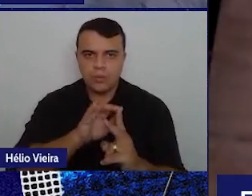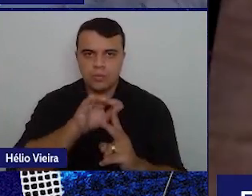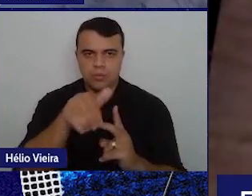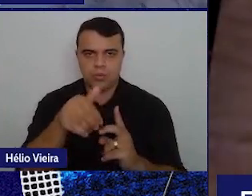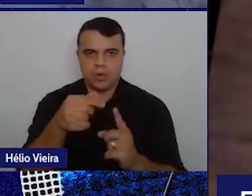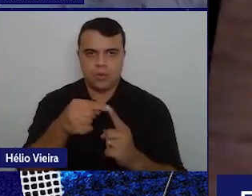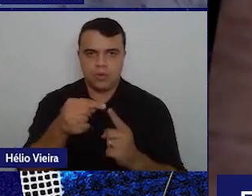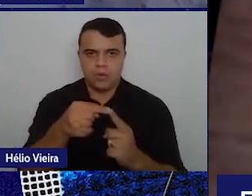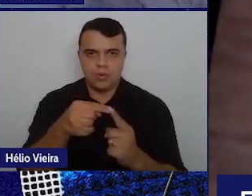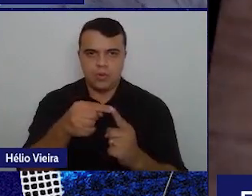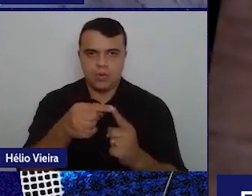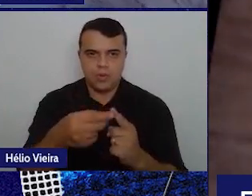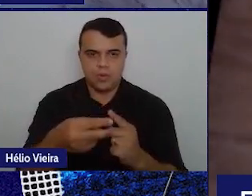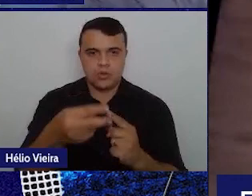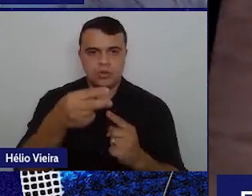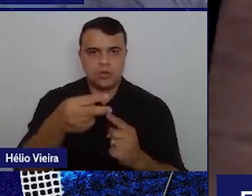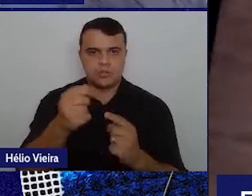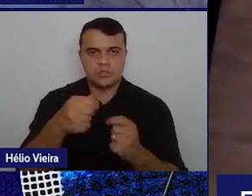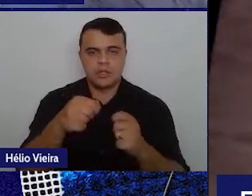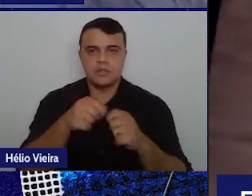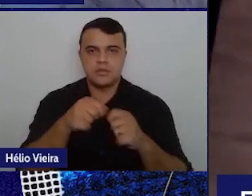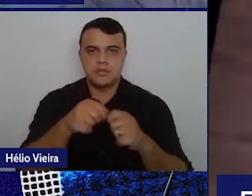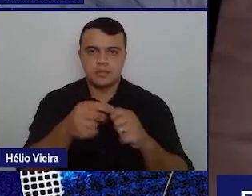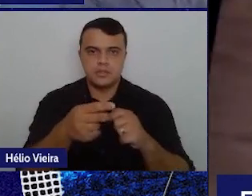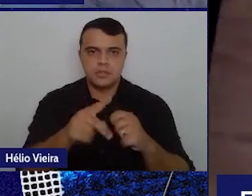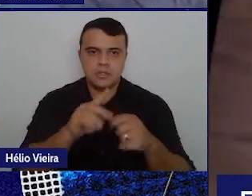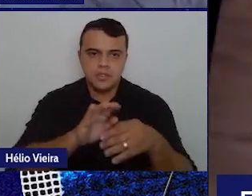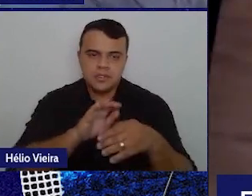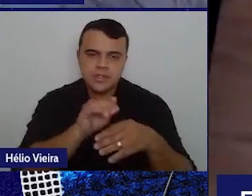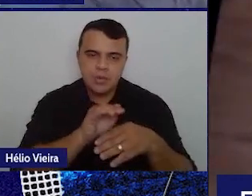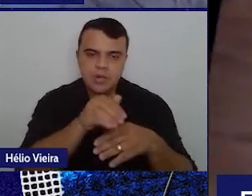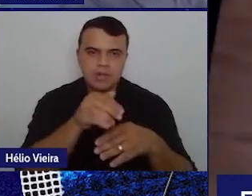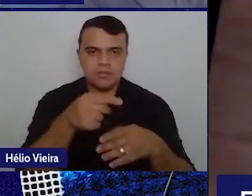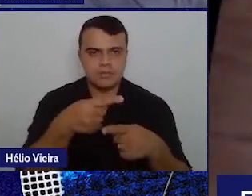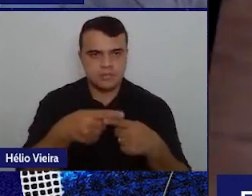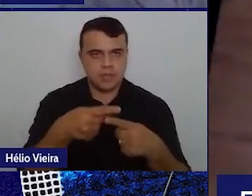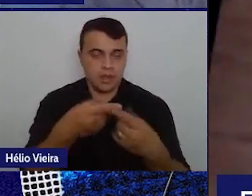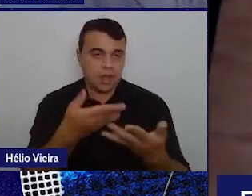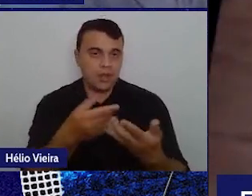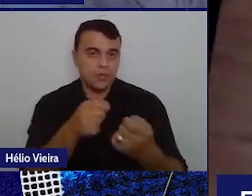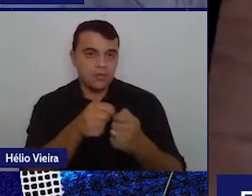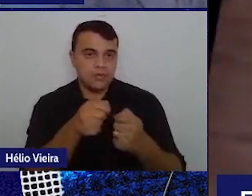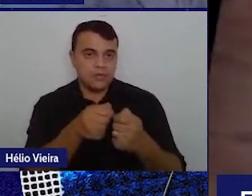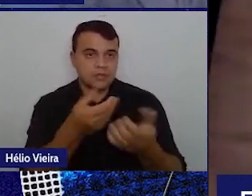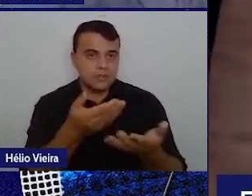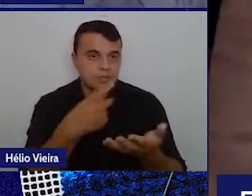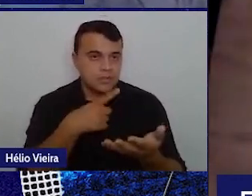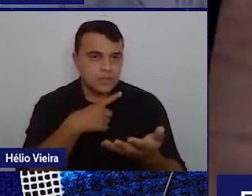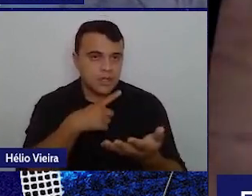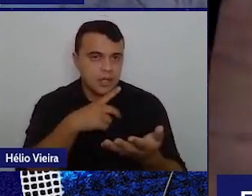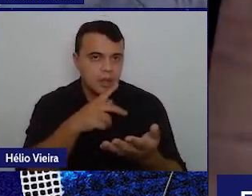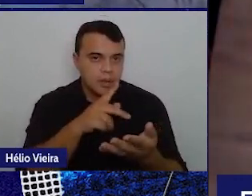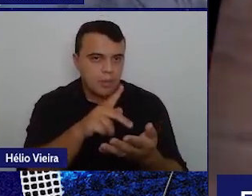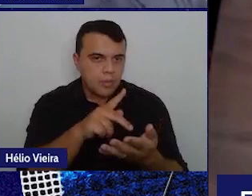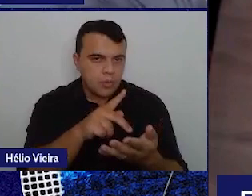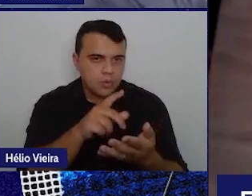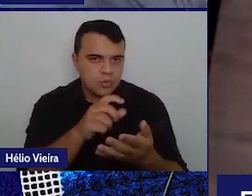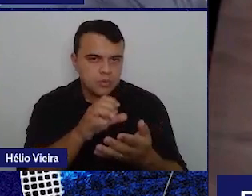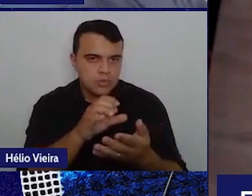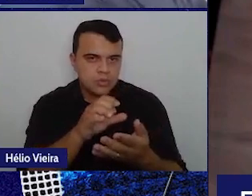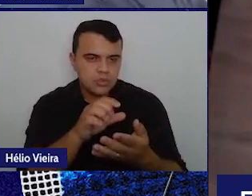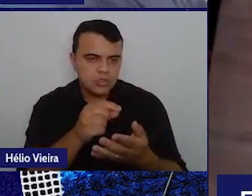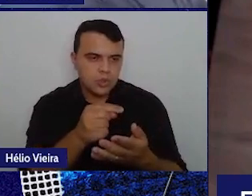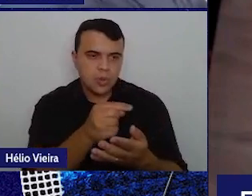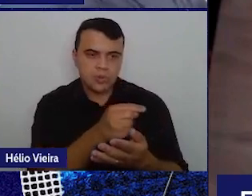e ir pro 2, porque a gente está trabalhando saltando sempre. E aí eu vou fazer o ponto de cruz para